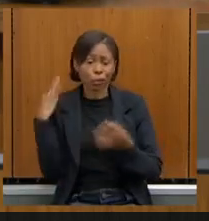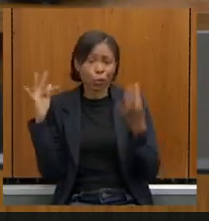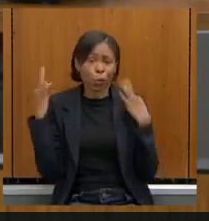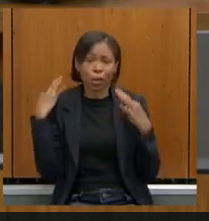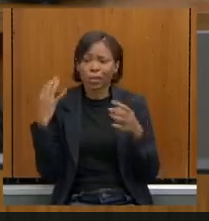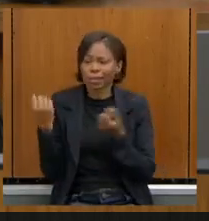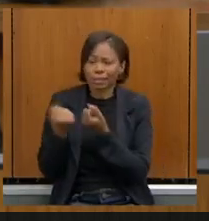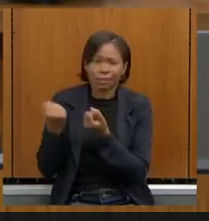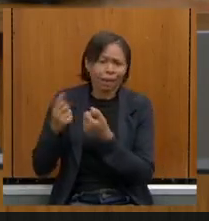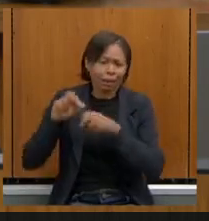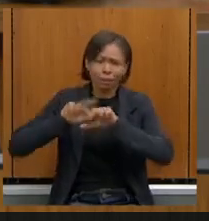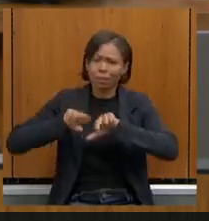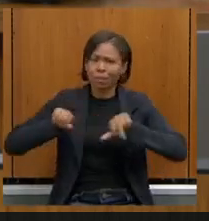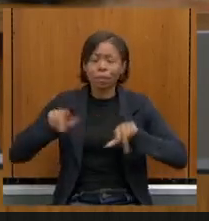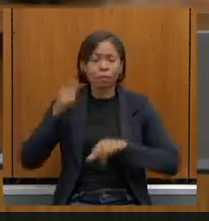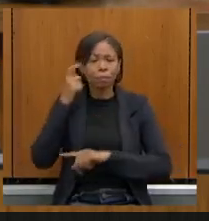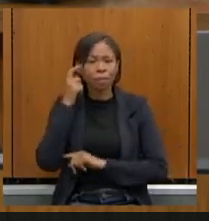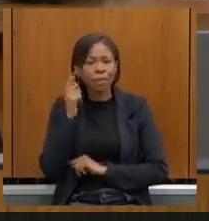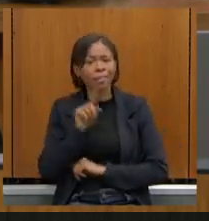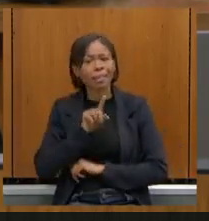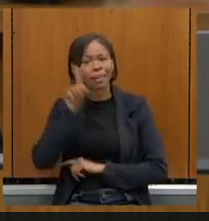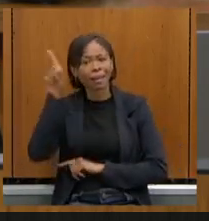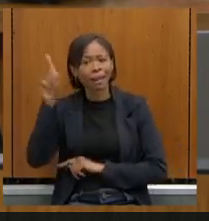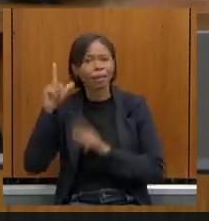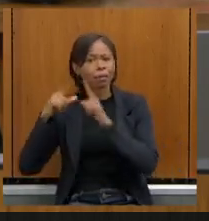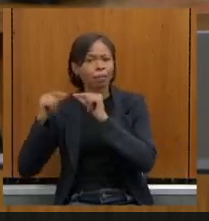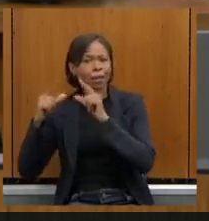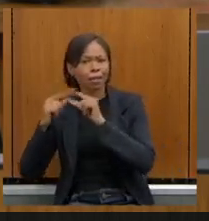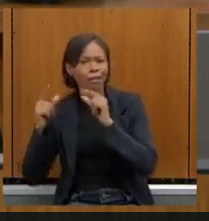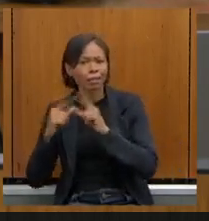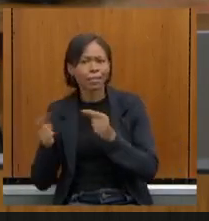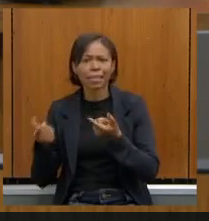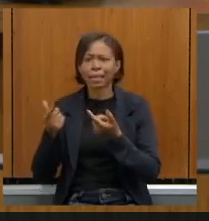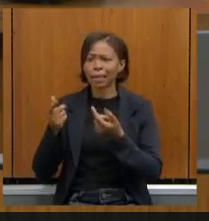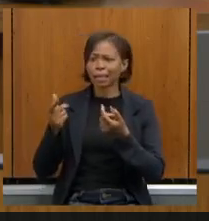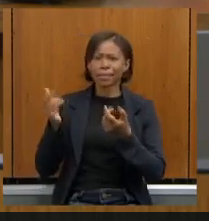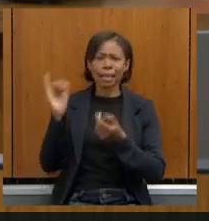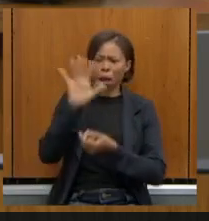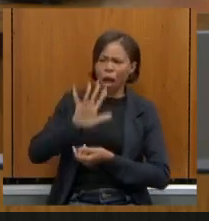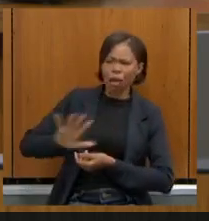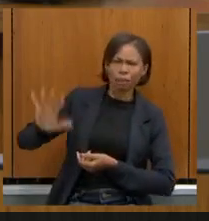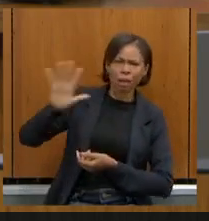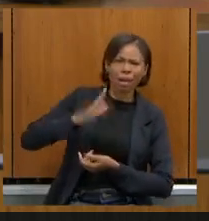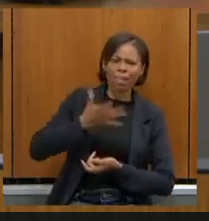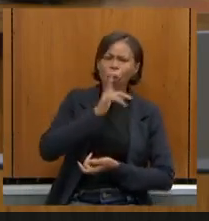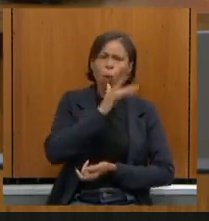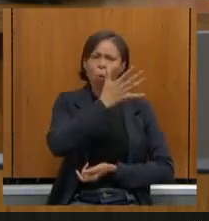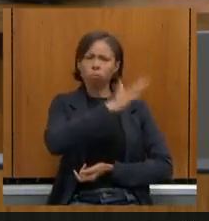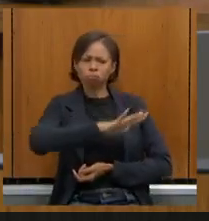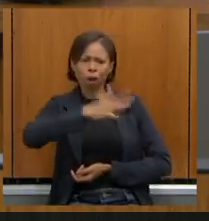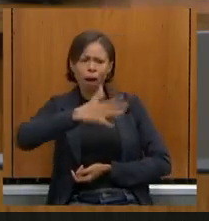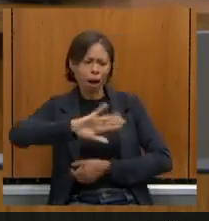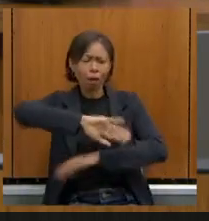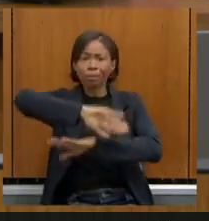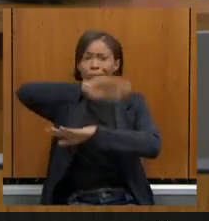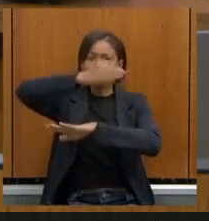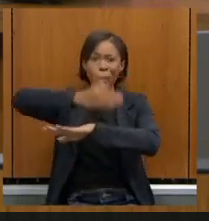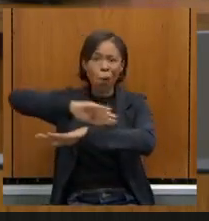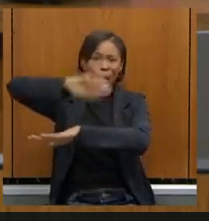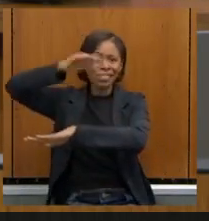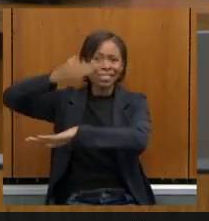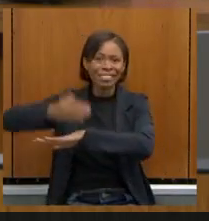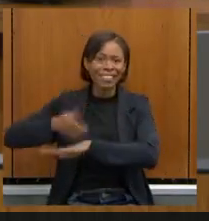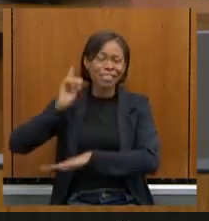imagina, você tem o Planalto Central, você tem arte, você tem design, você tem o mar, você tem a Serra do Mar, você tem as montanhas de Minas, você tem